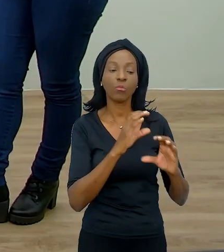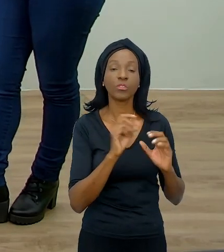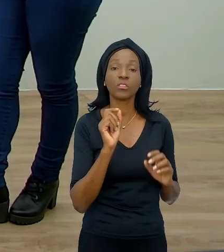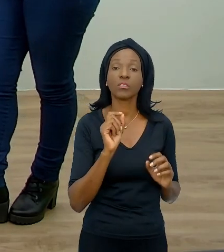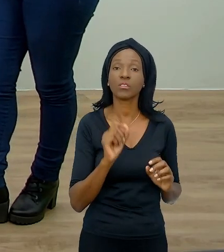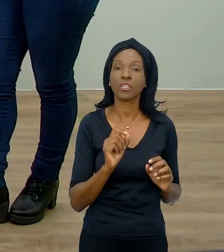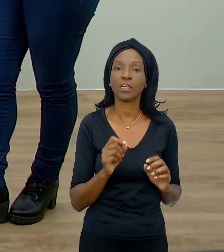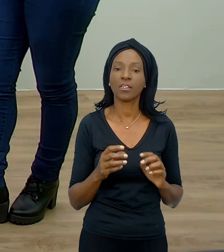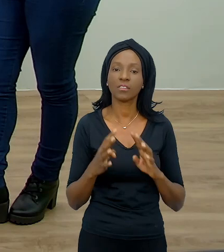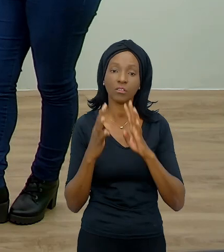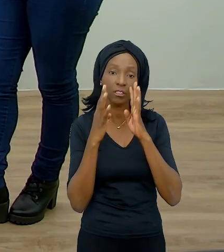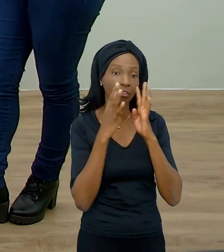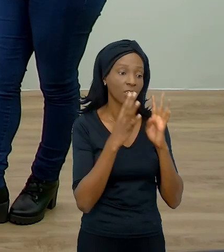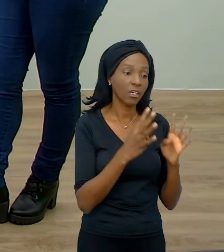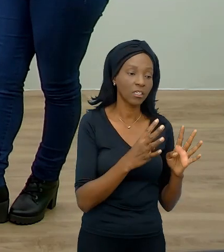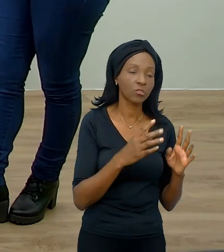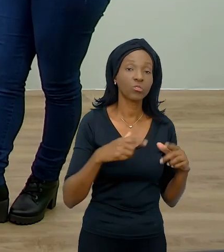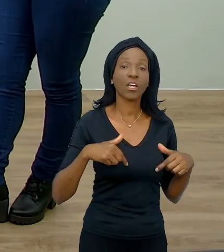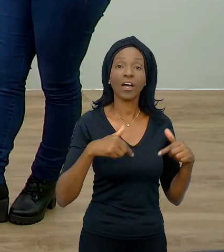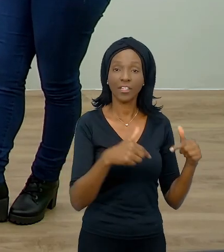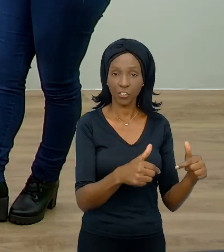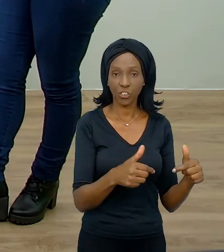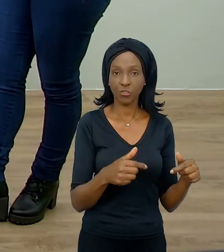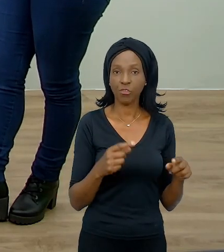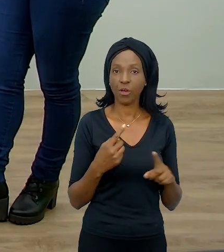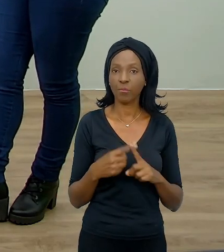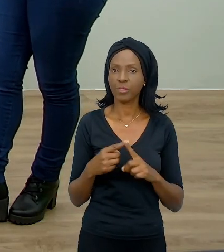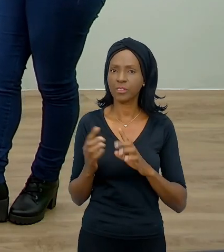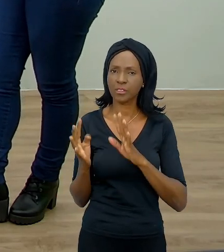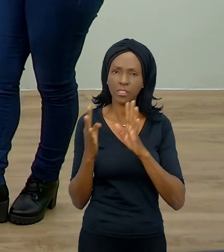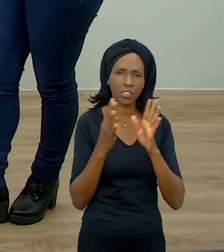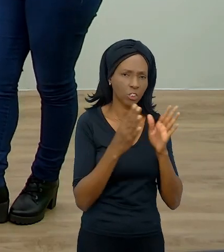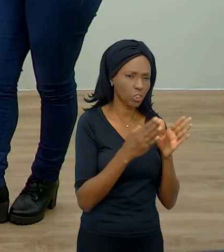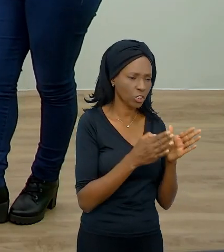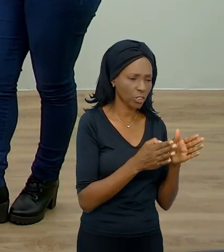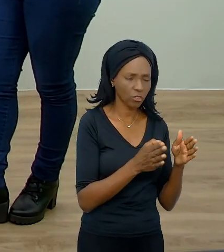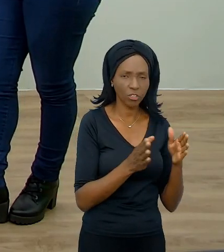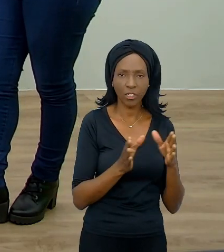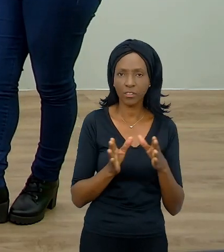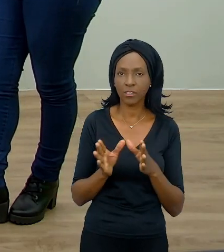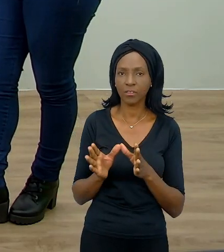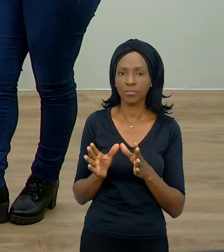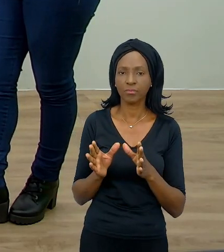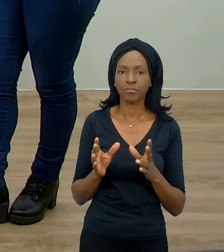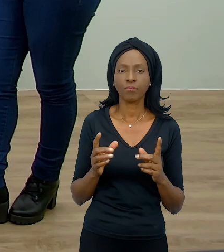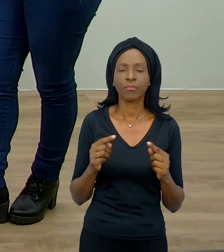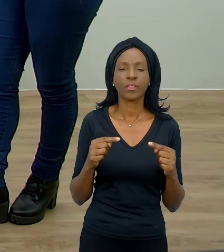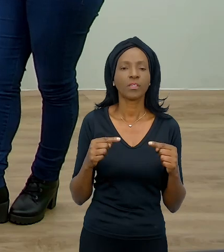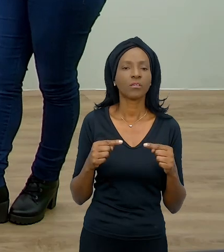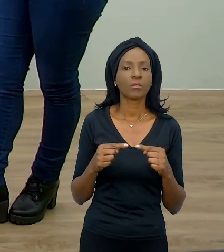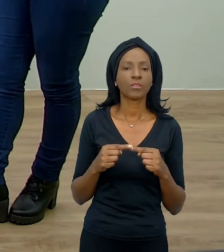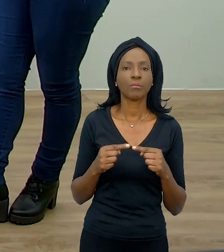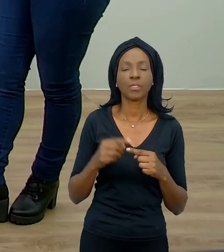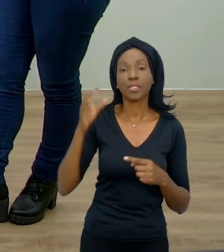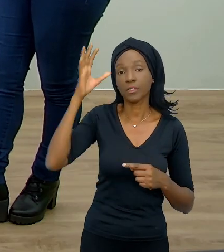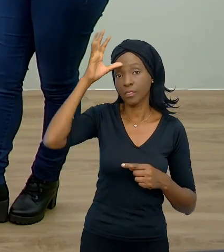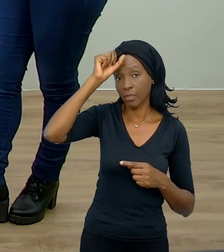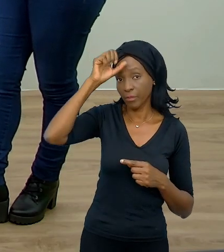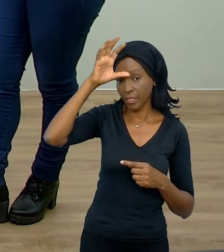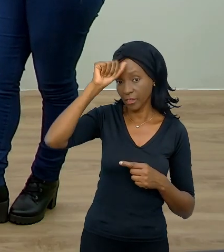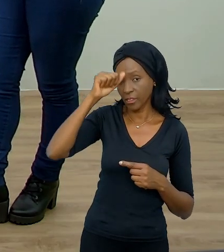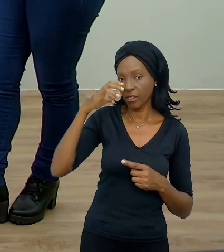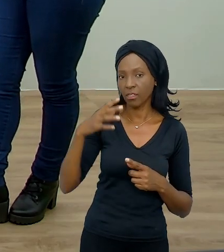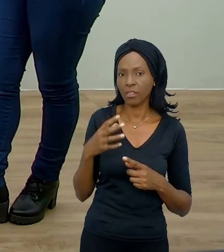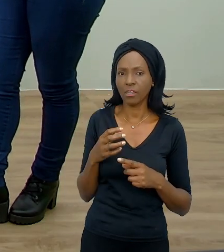lá é uma escuta direcionada. E no caso aqui, como se trata de uma questão de aprendizagem ou